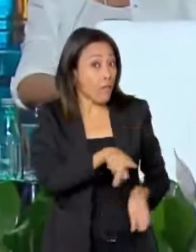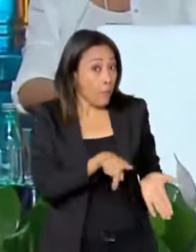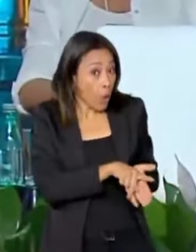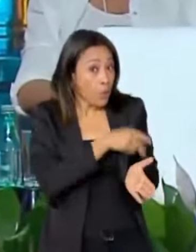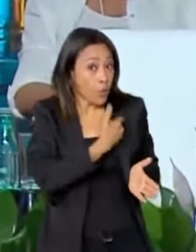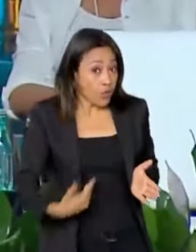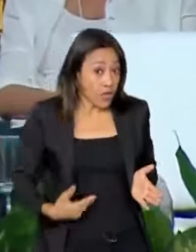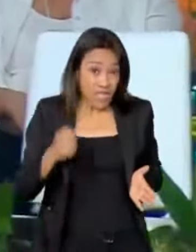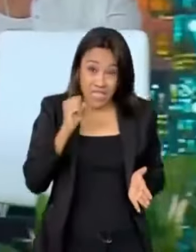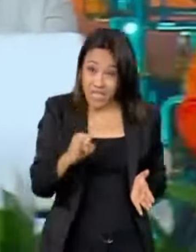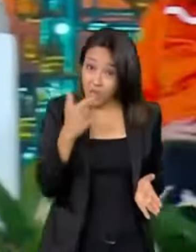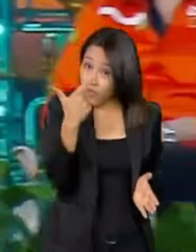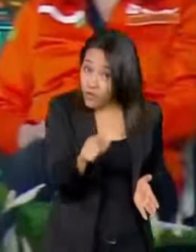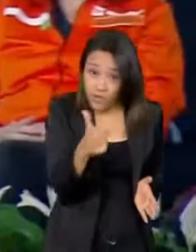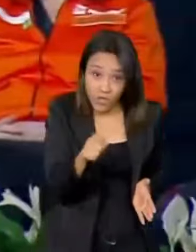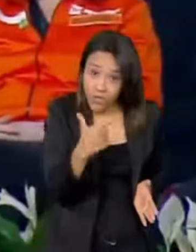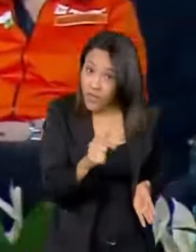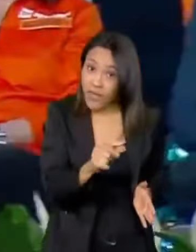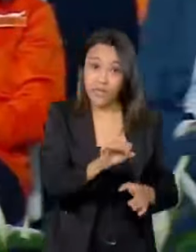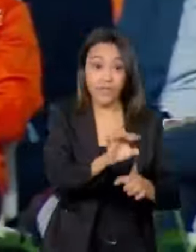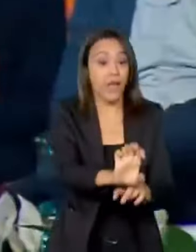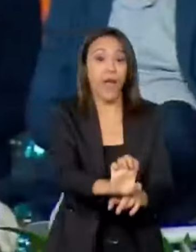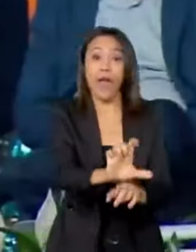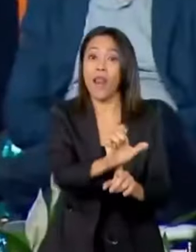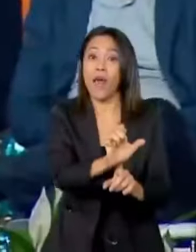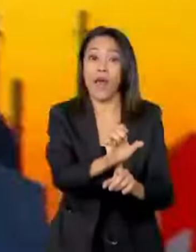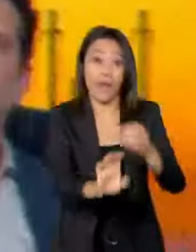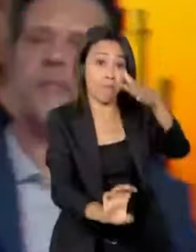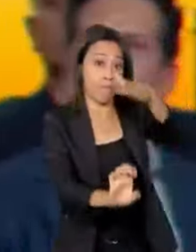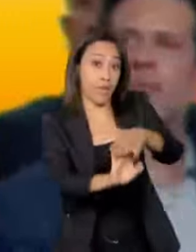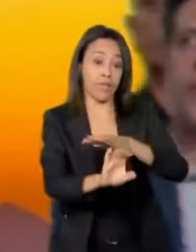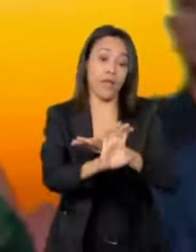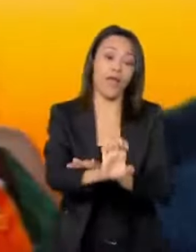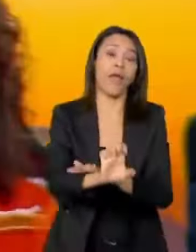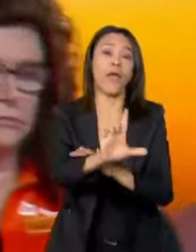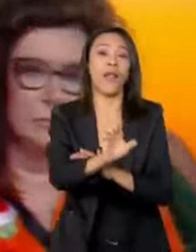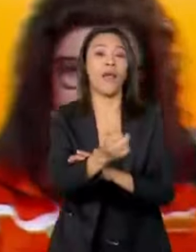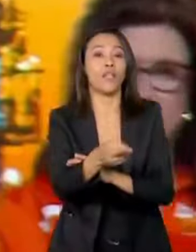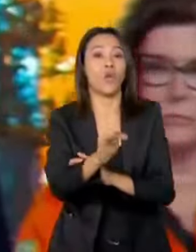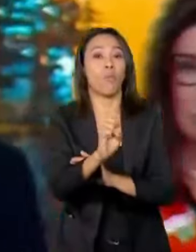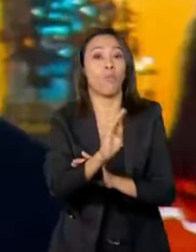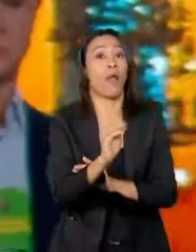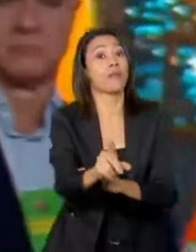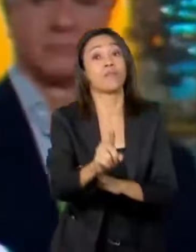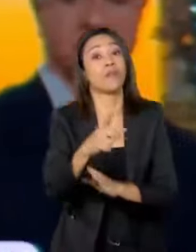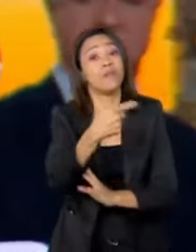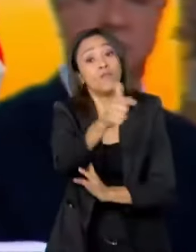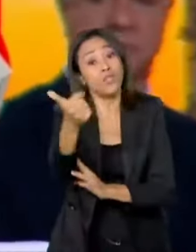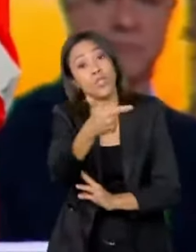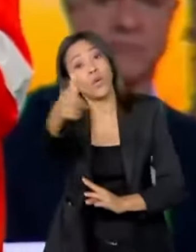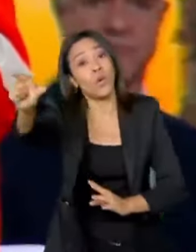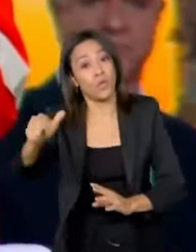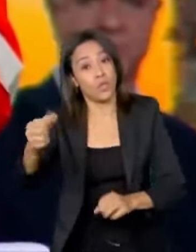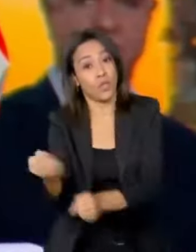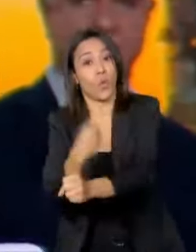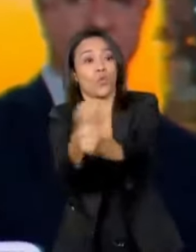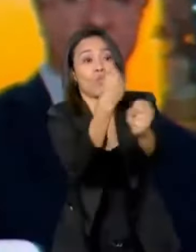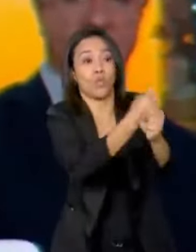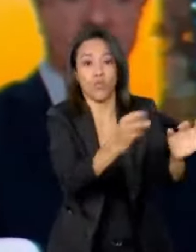a Eletrobras, a gente não fazia Santo Antônio, não fazia Giral, não fazia Belo Monte.